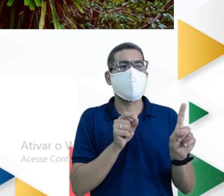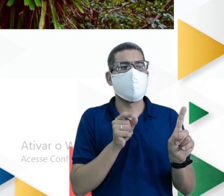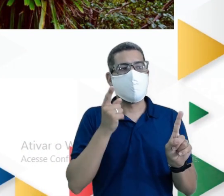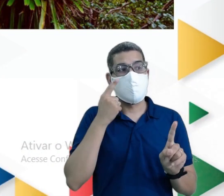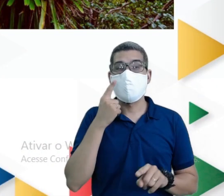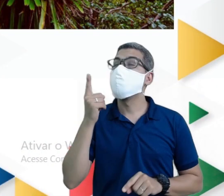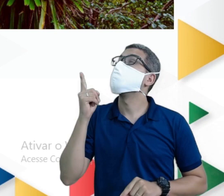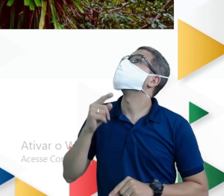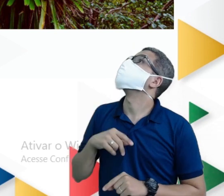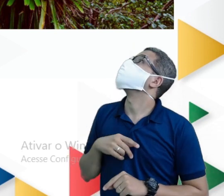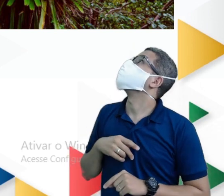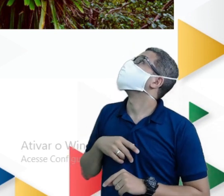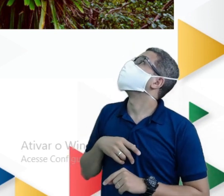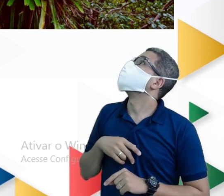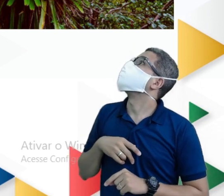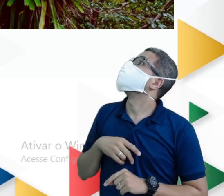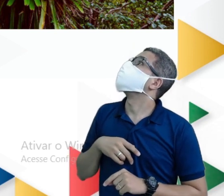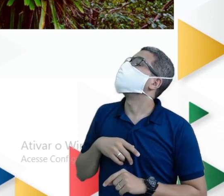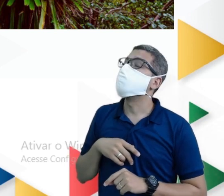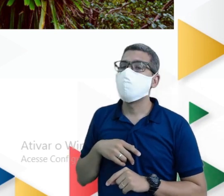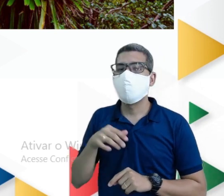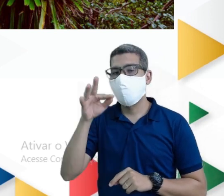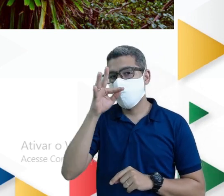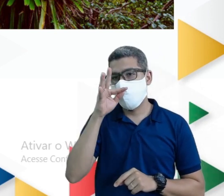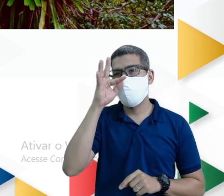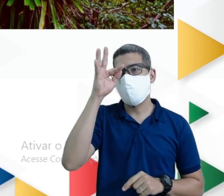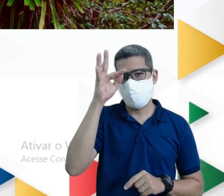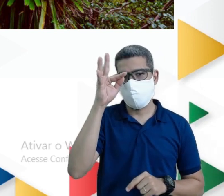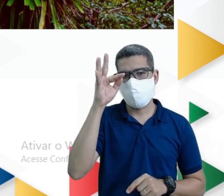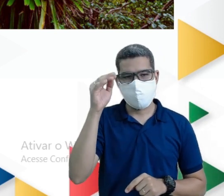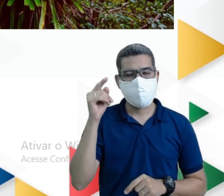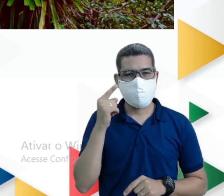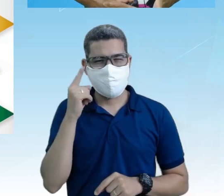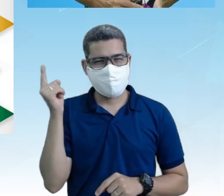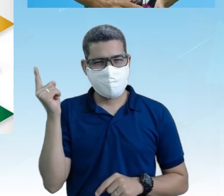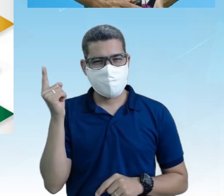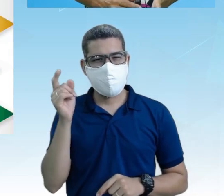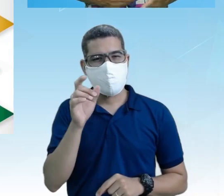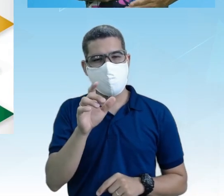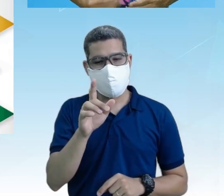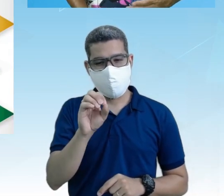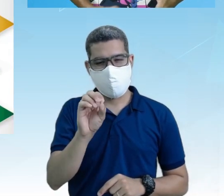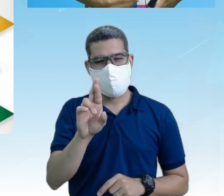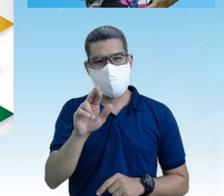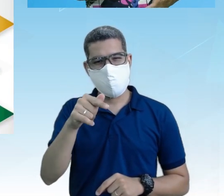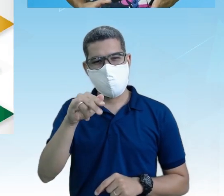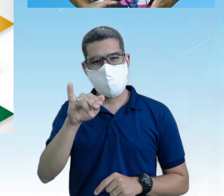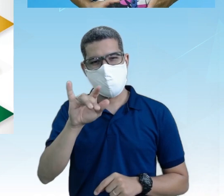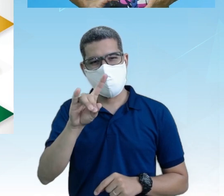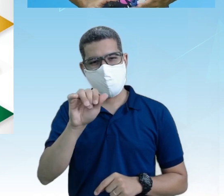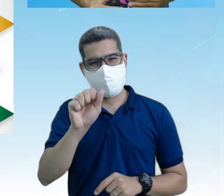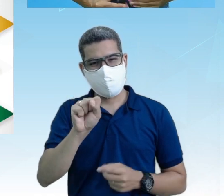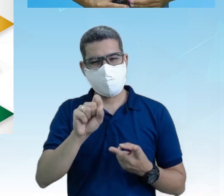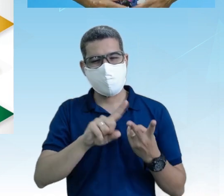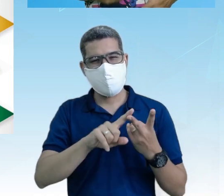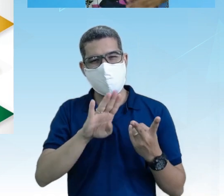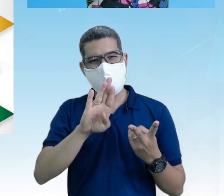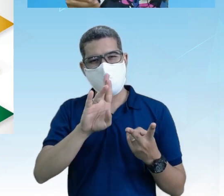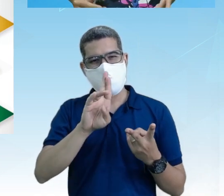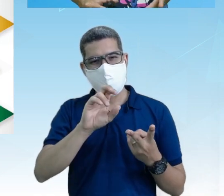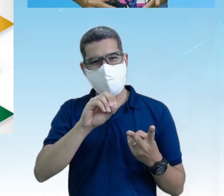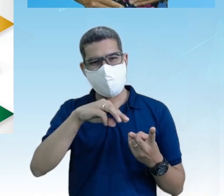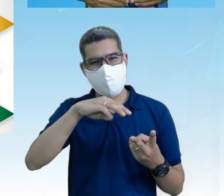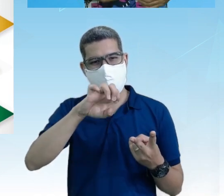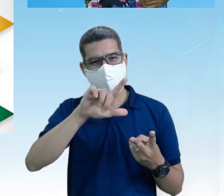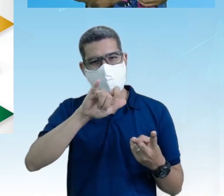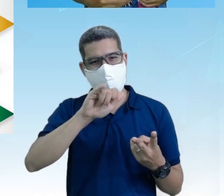caso das plantas. Eu posso dizer aí um exemplo bem comum, no caso das orquídeas e bromélias, que estão